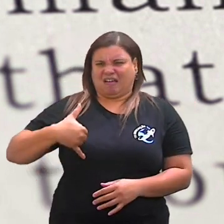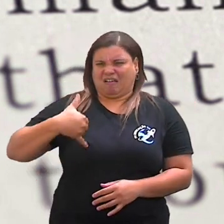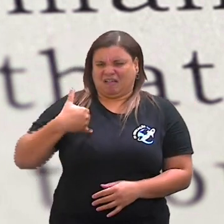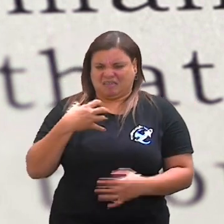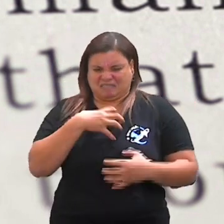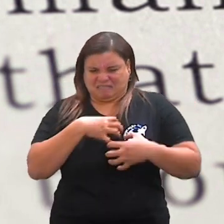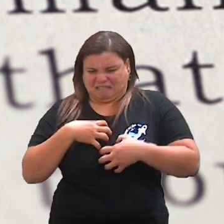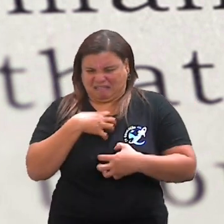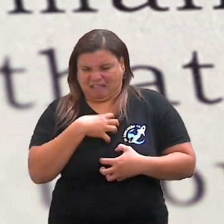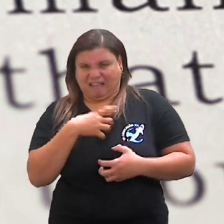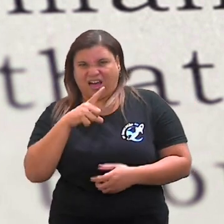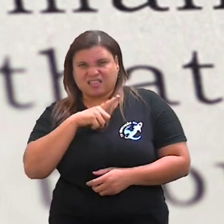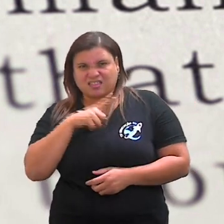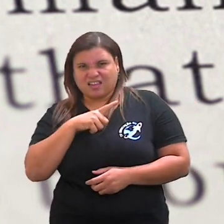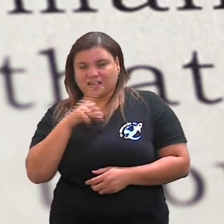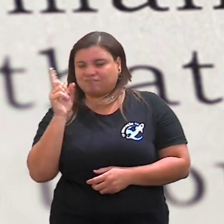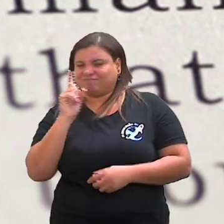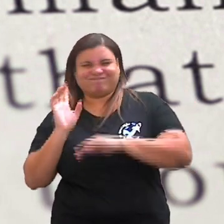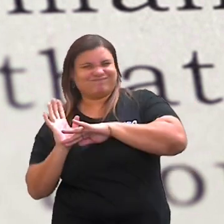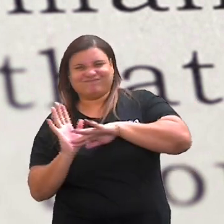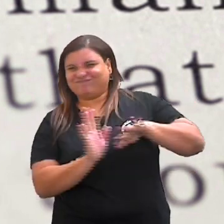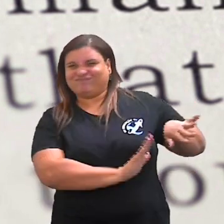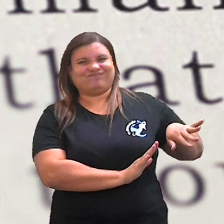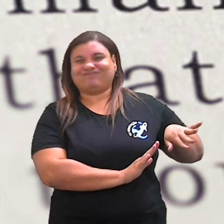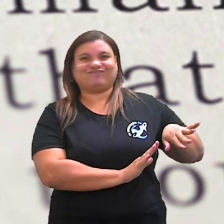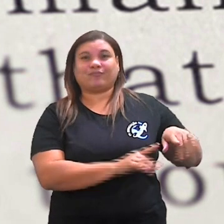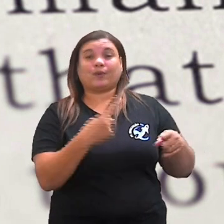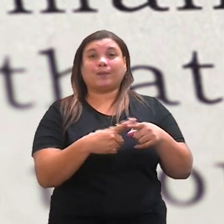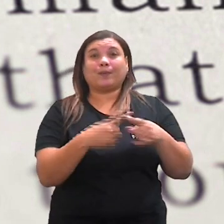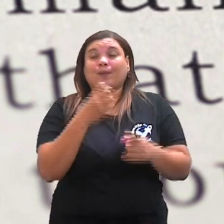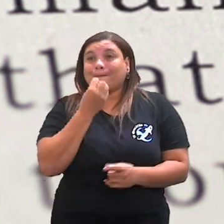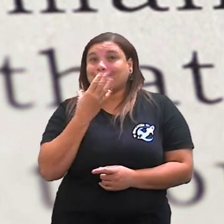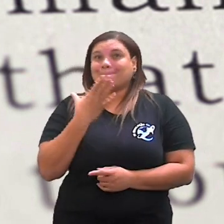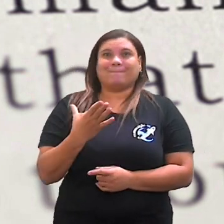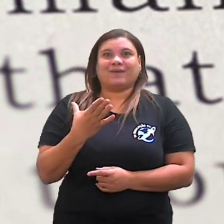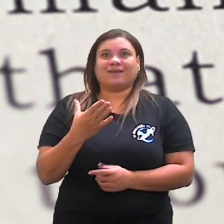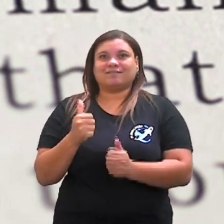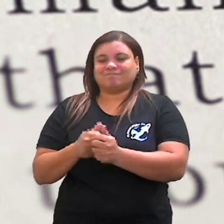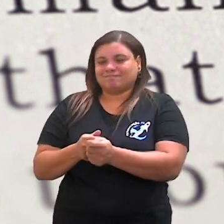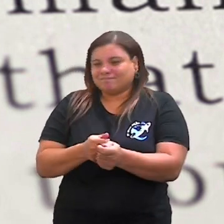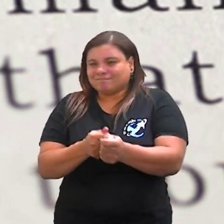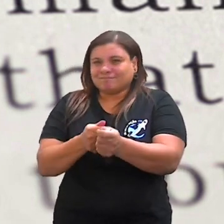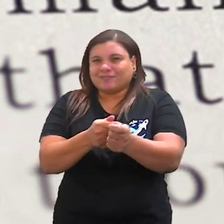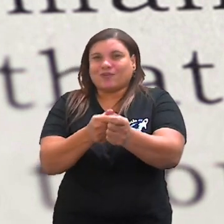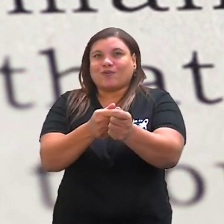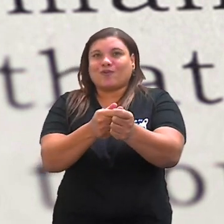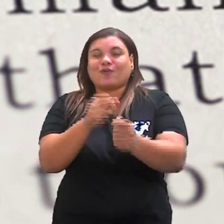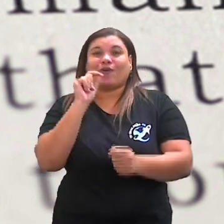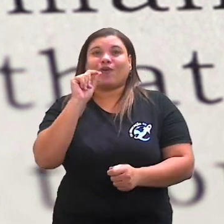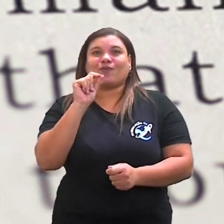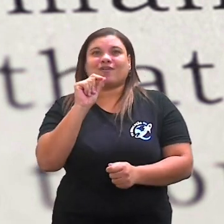senão a própria prática do bem conduzida à ação